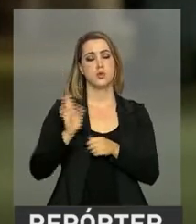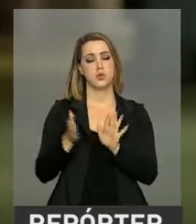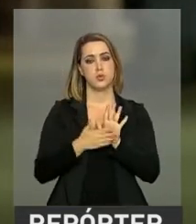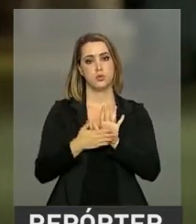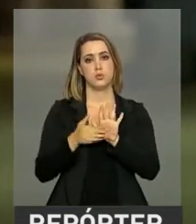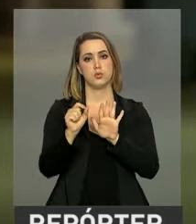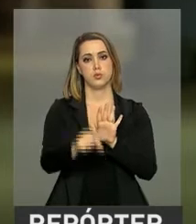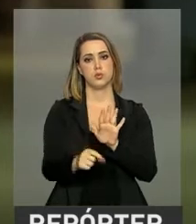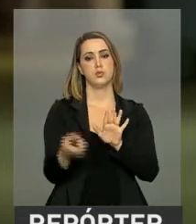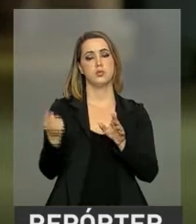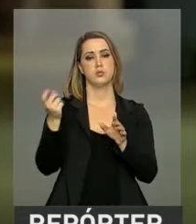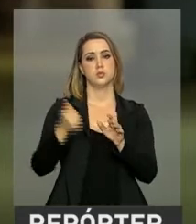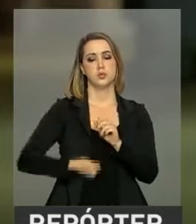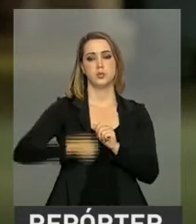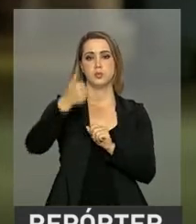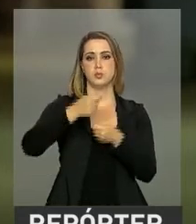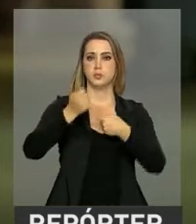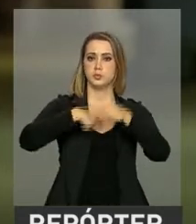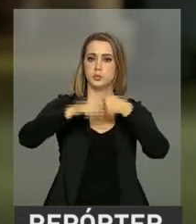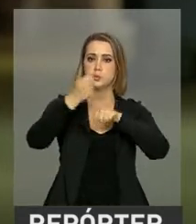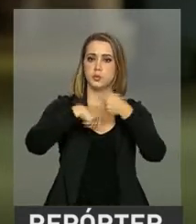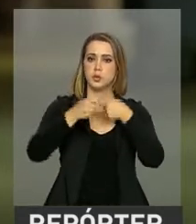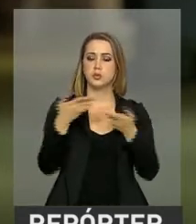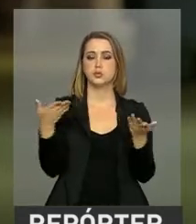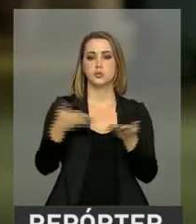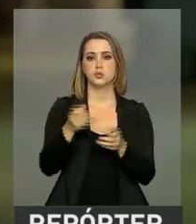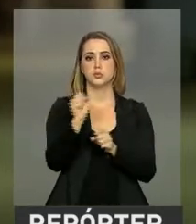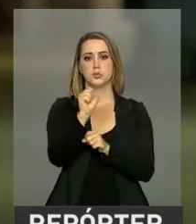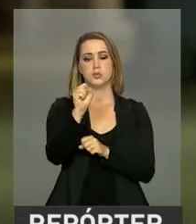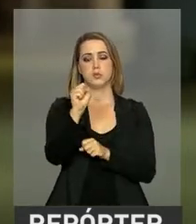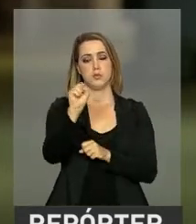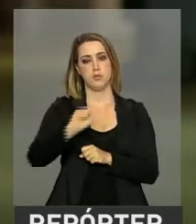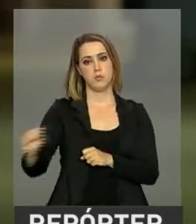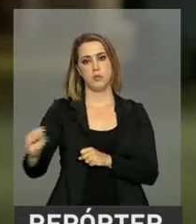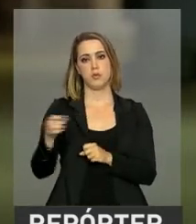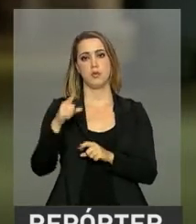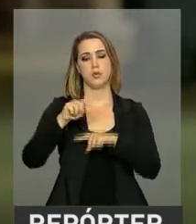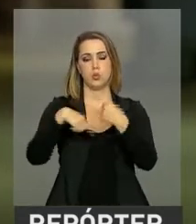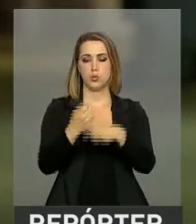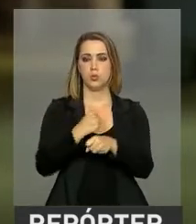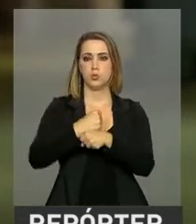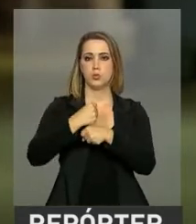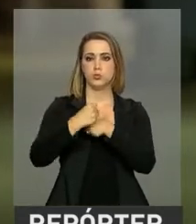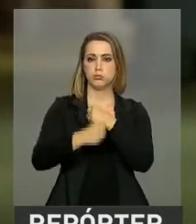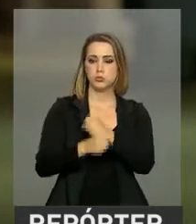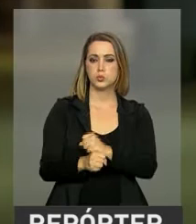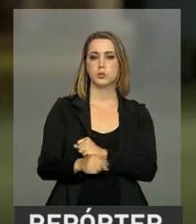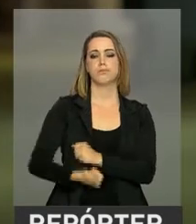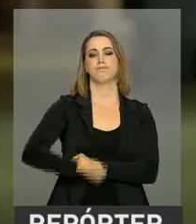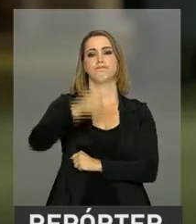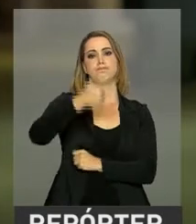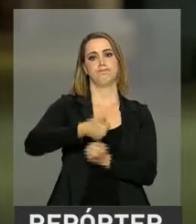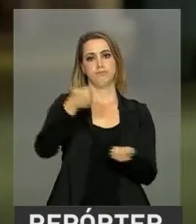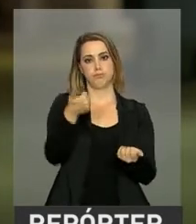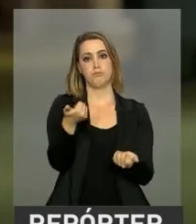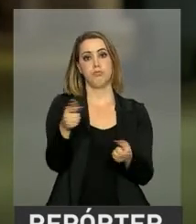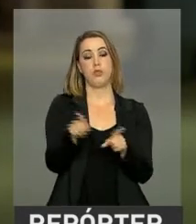recuperação ainda neste semestre e se intensificar no ano que vem. Mas para isso, o apoio do Congresso